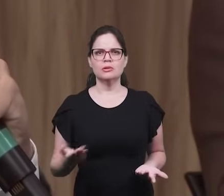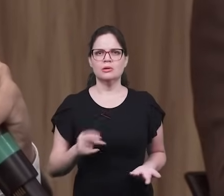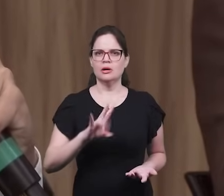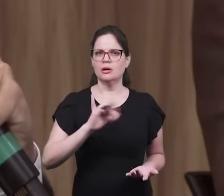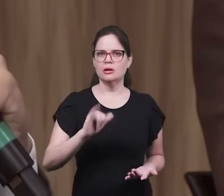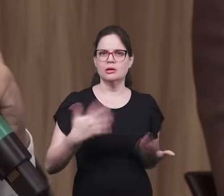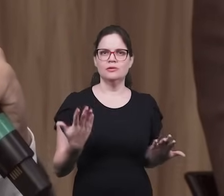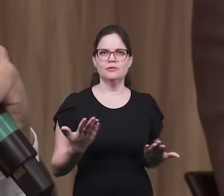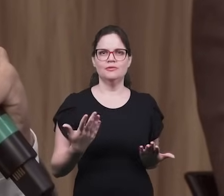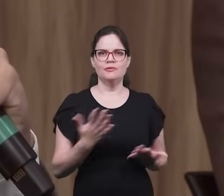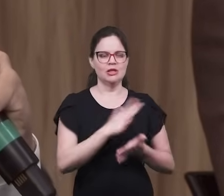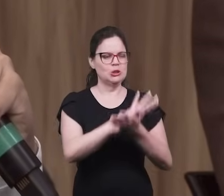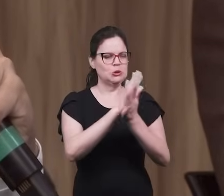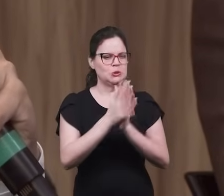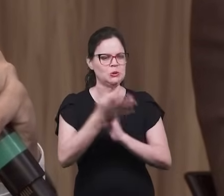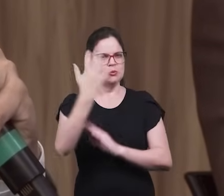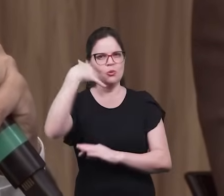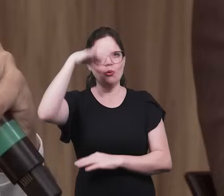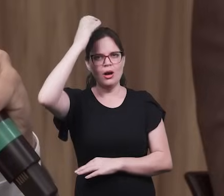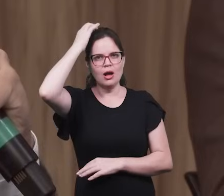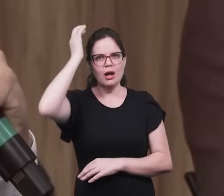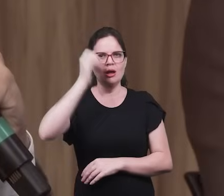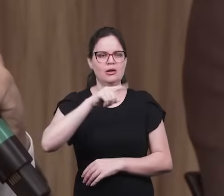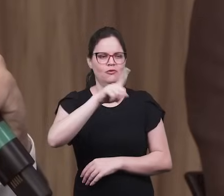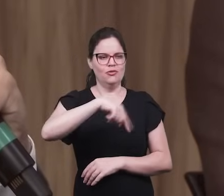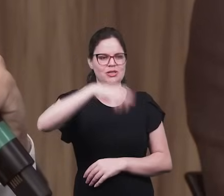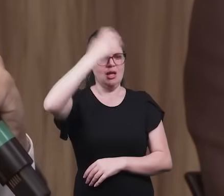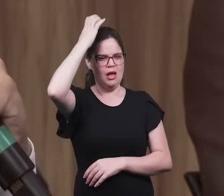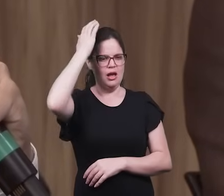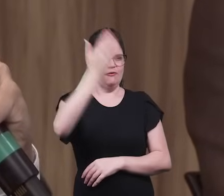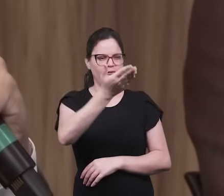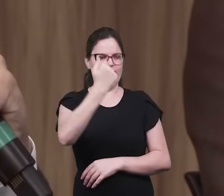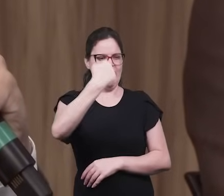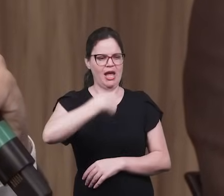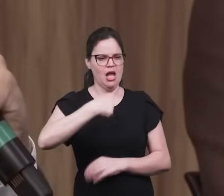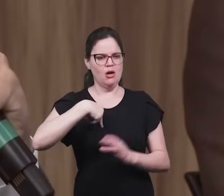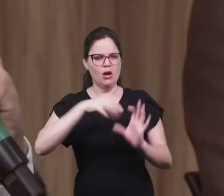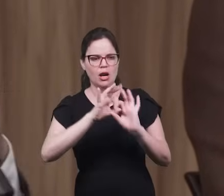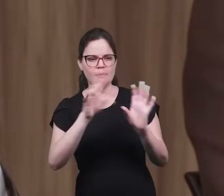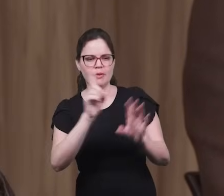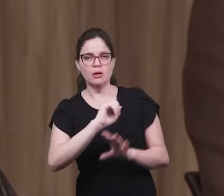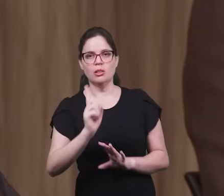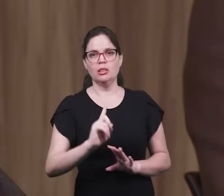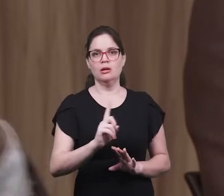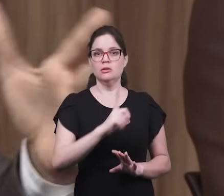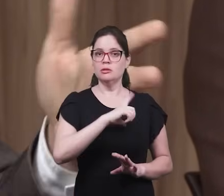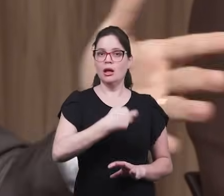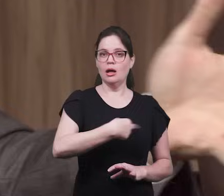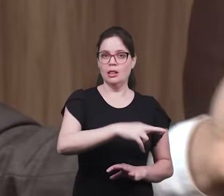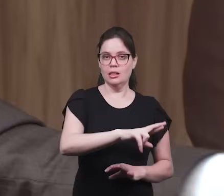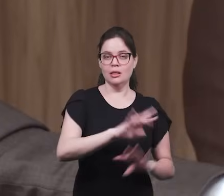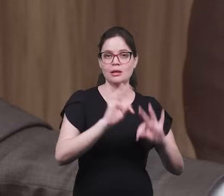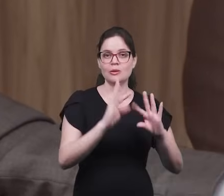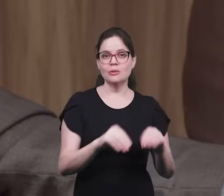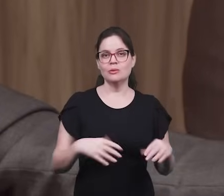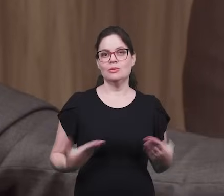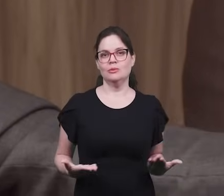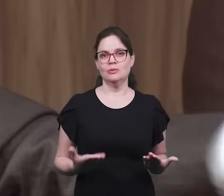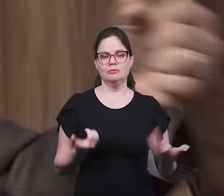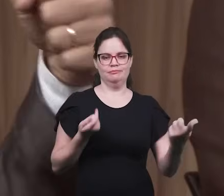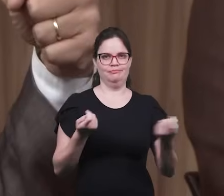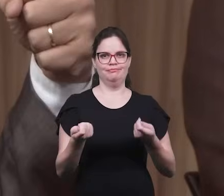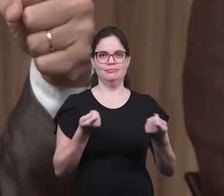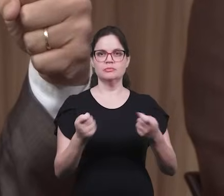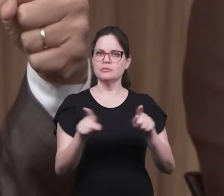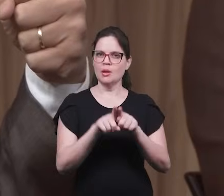ia destronar os reis tinham que passar pela aprovação da igreja. Então, tudo isso eles trazem, inclusive,